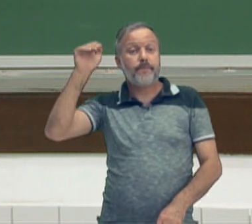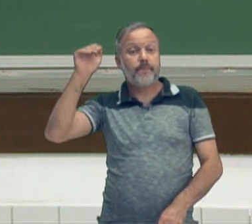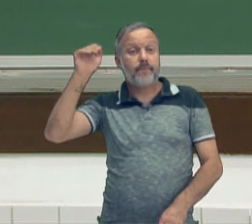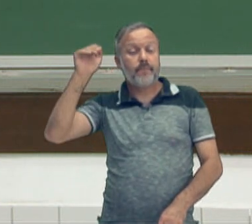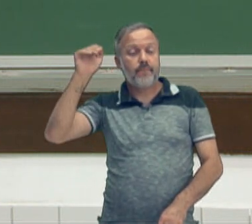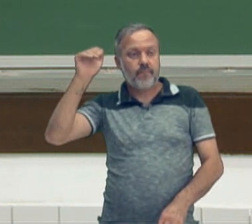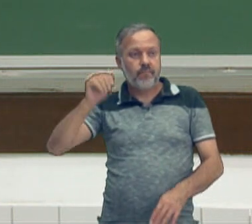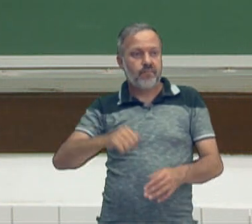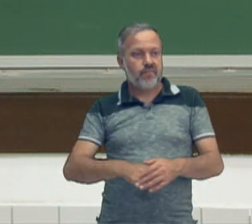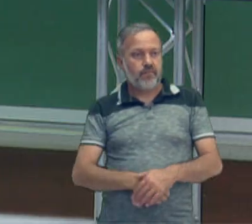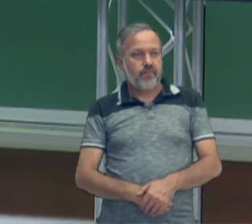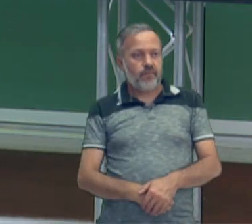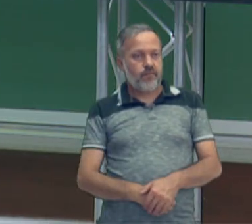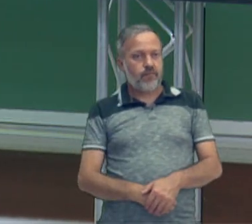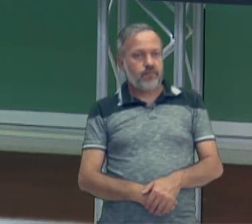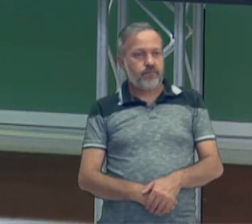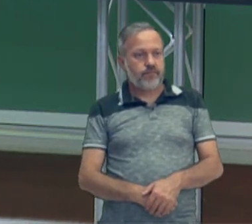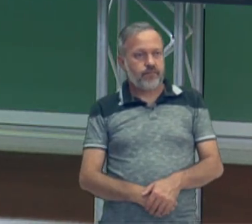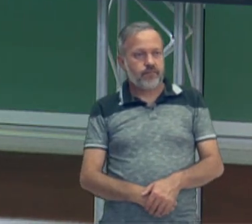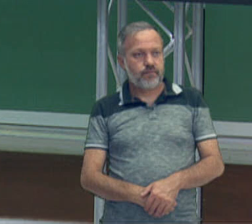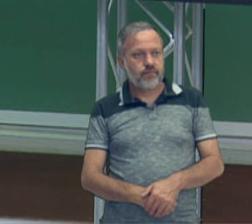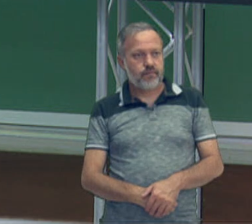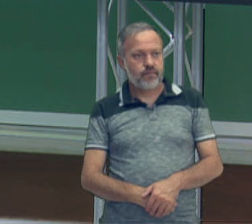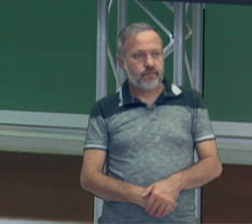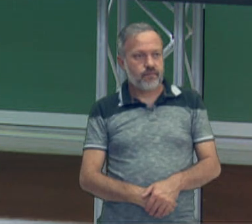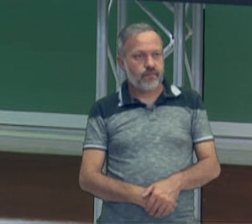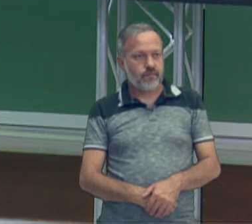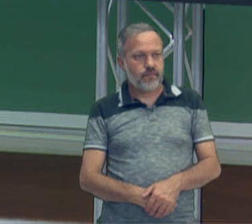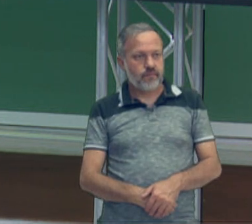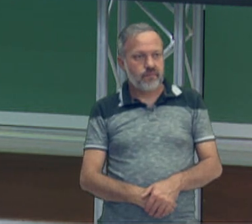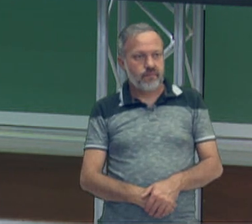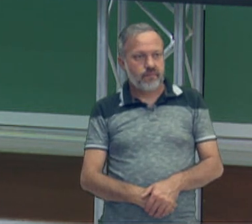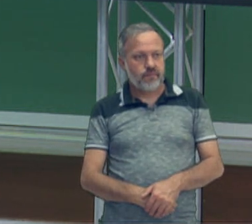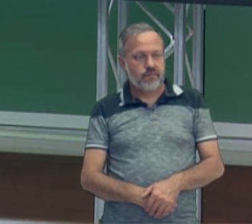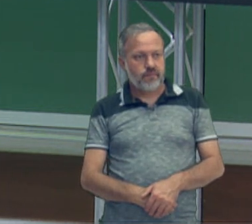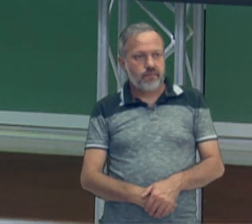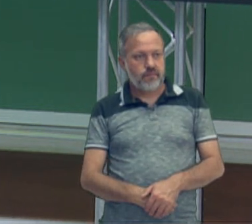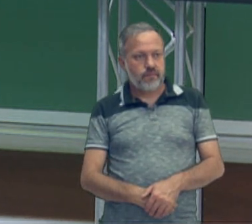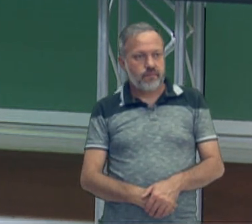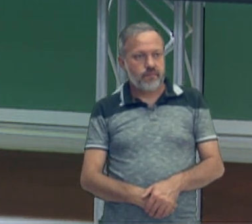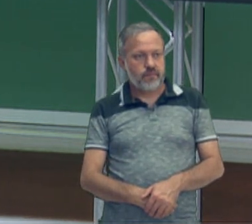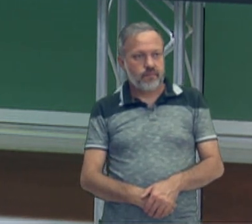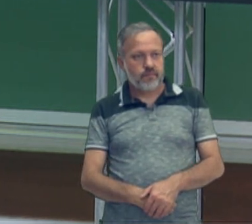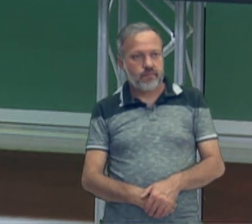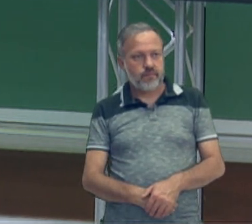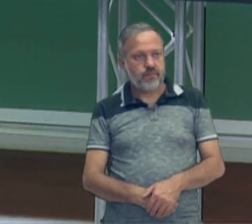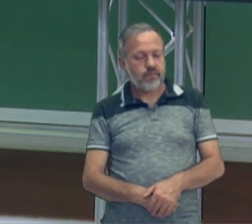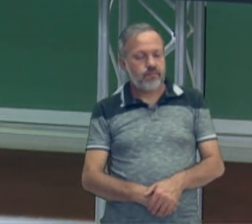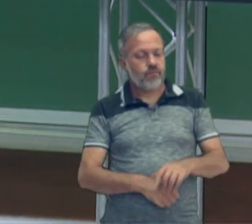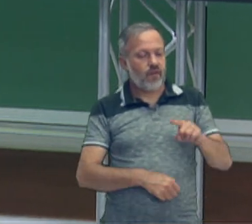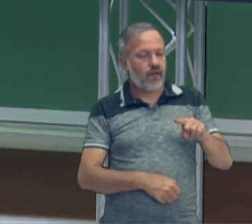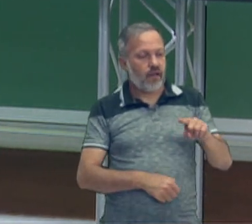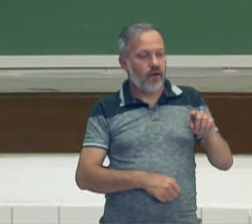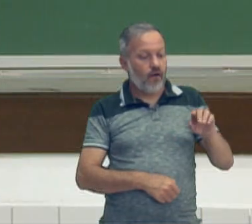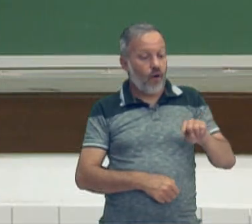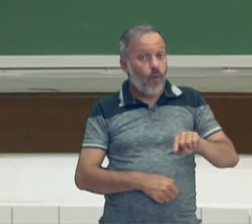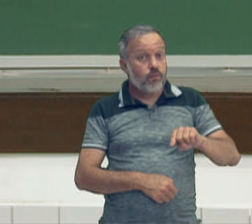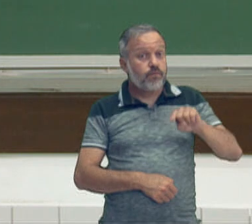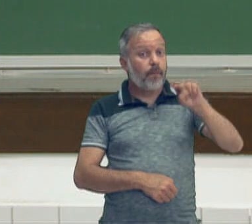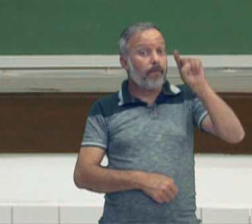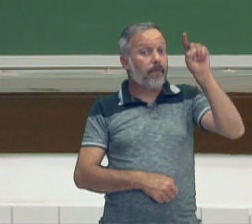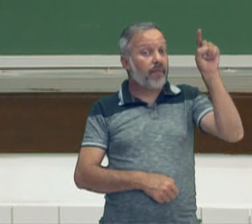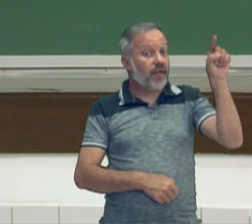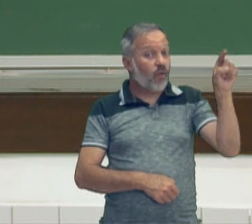vezes e mais um pouquinho maior, tá? É bem grande mesmo, o Aconcagua, que fica entre ali a região